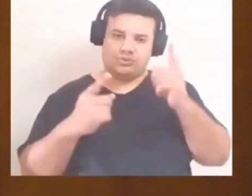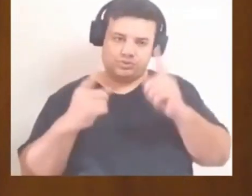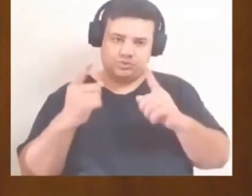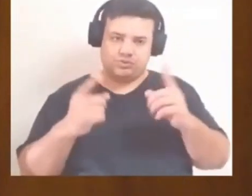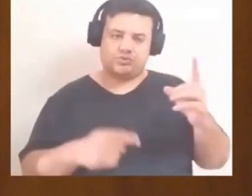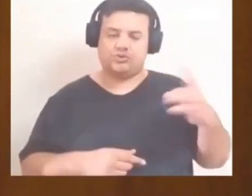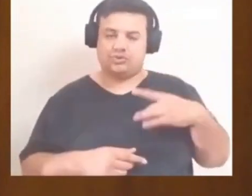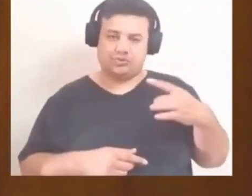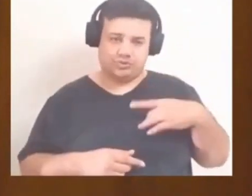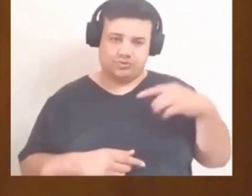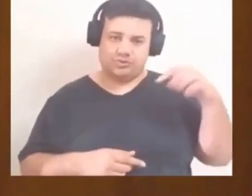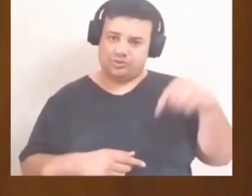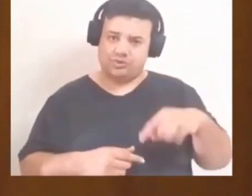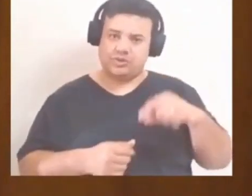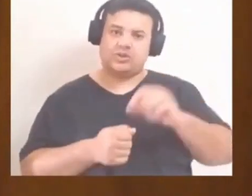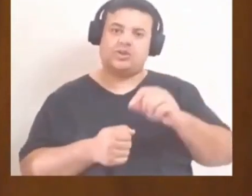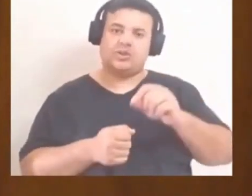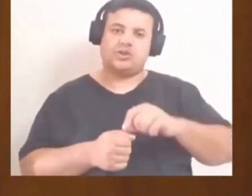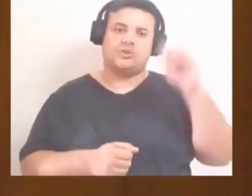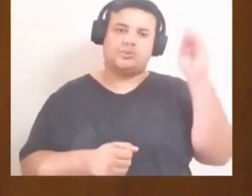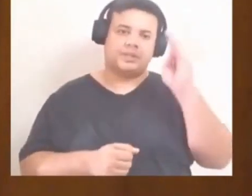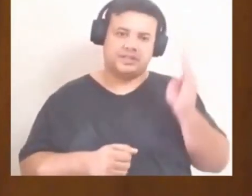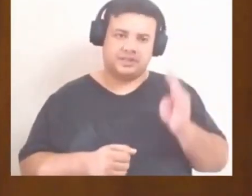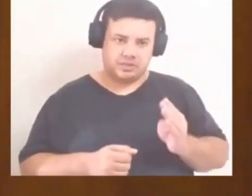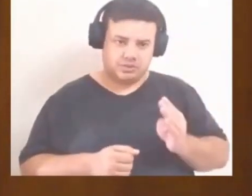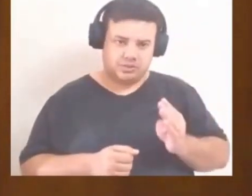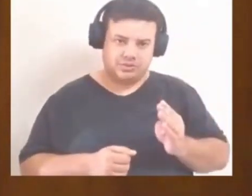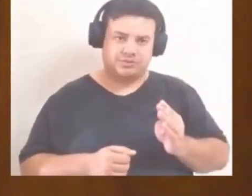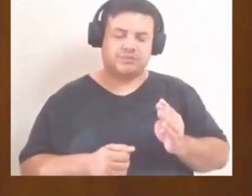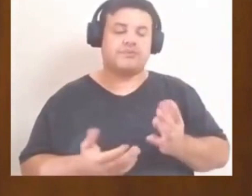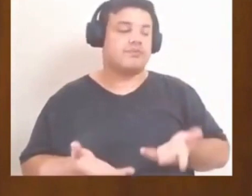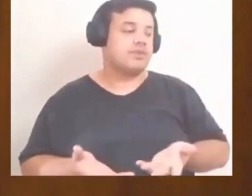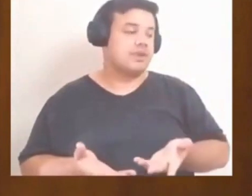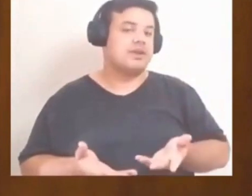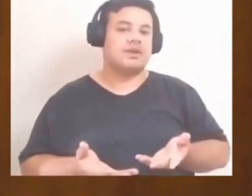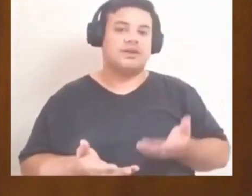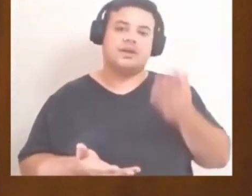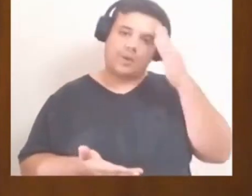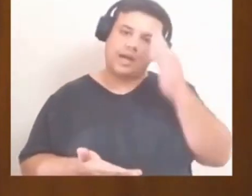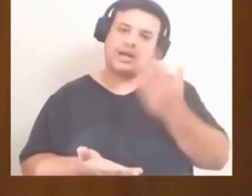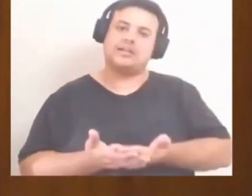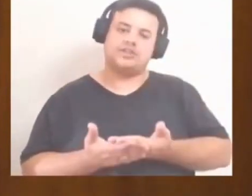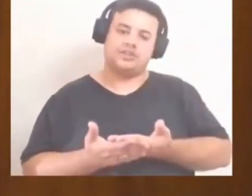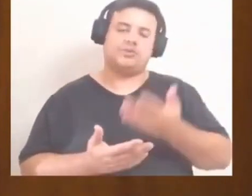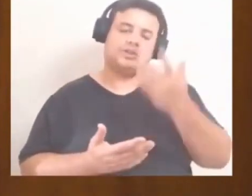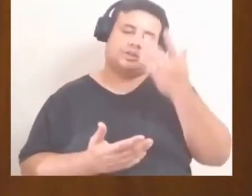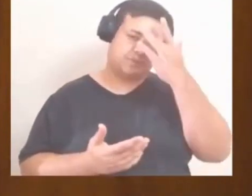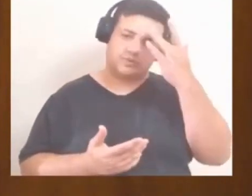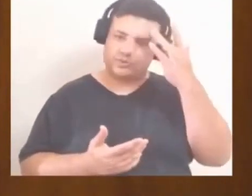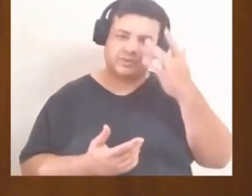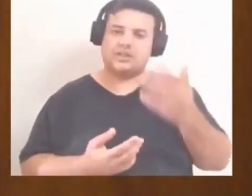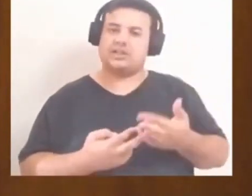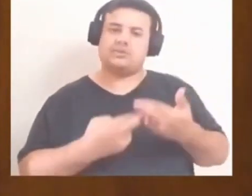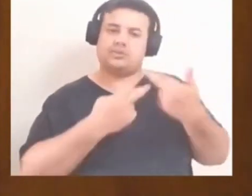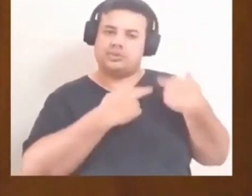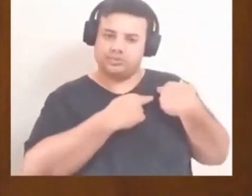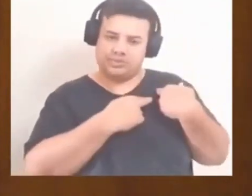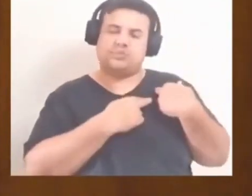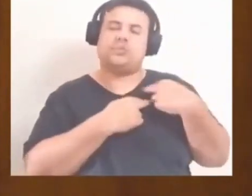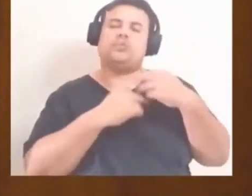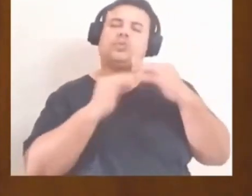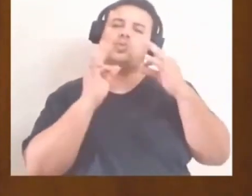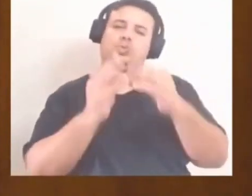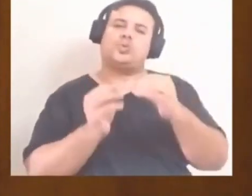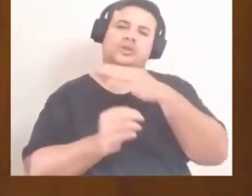Brasil eu acredito que os apoiadores dessa proposta de vão ser responsabilizados por todas as mortes e suicídios